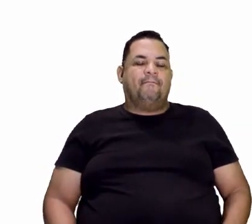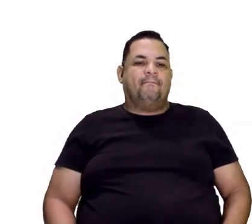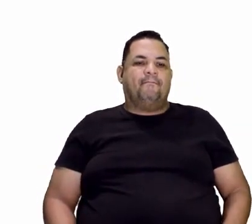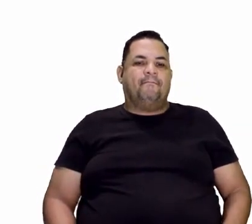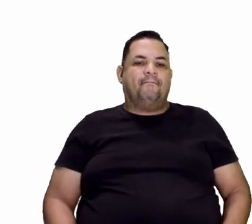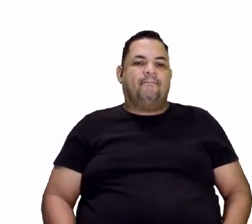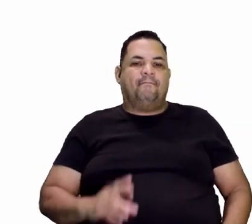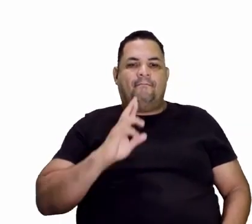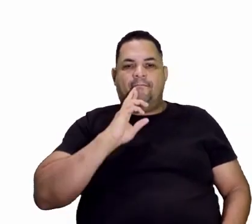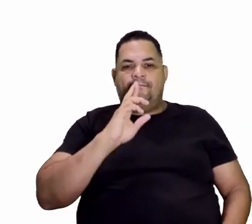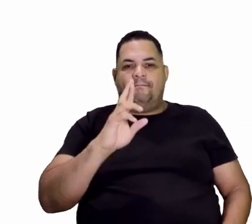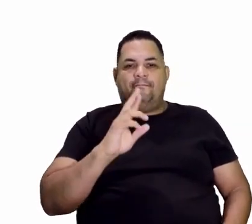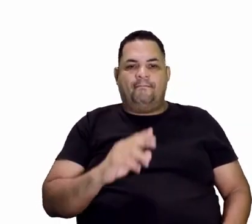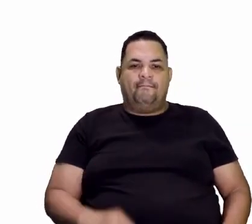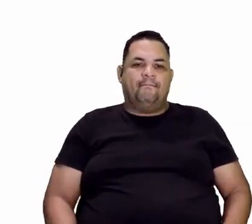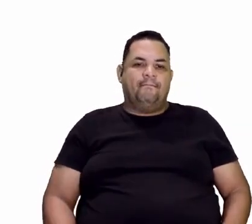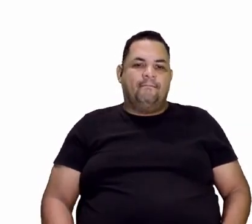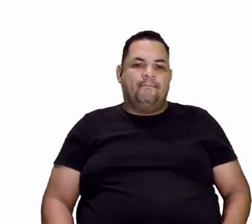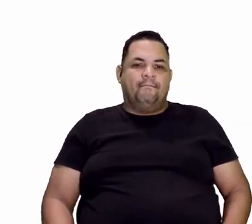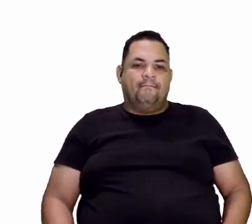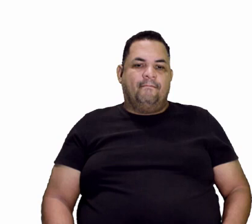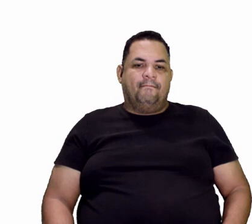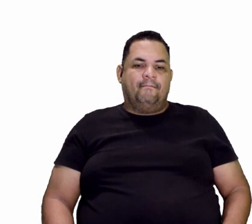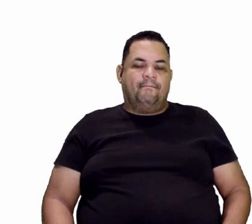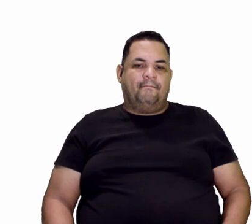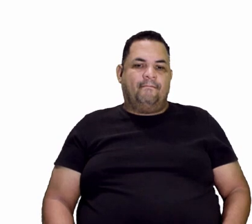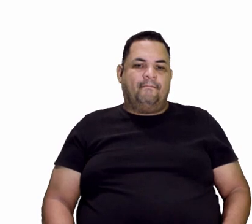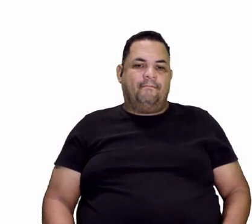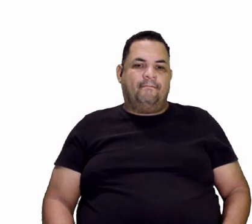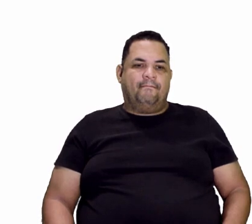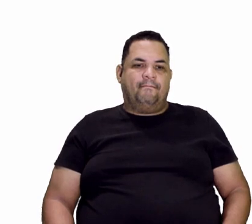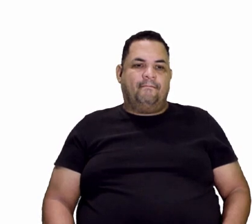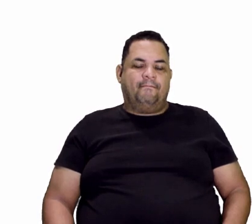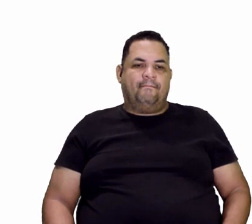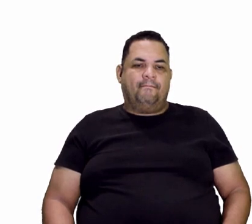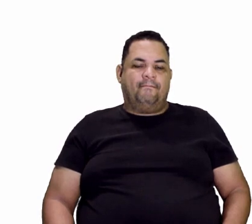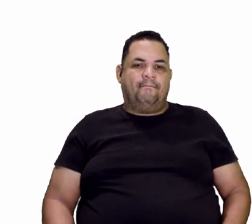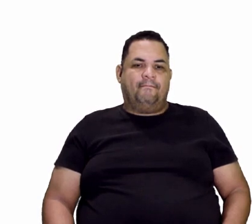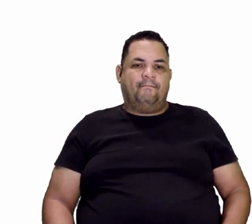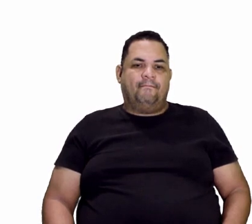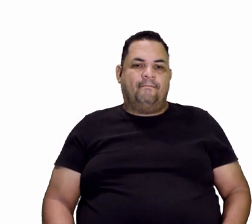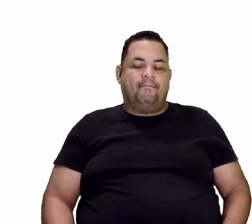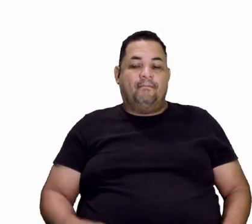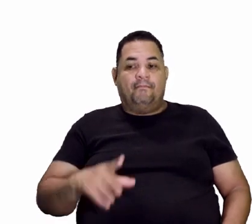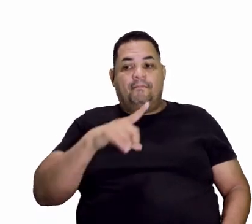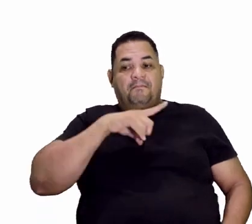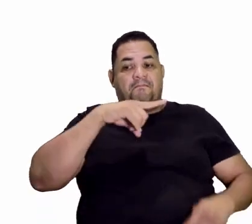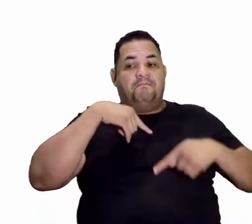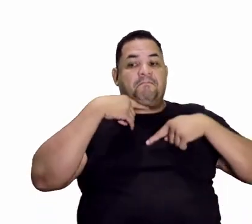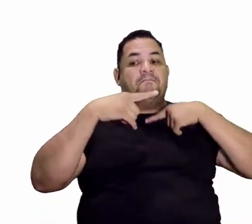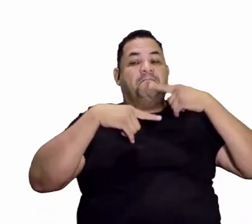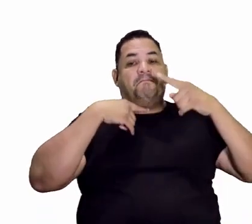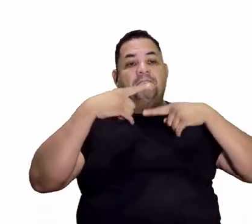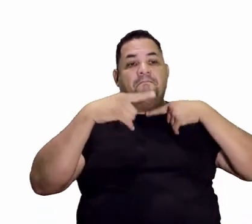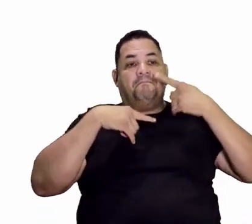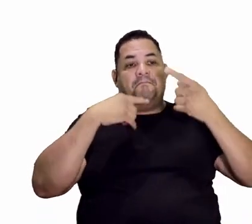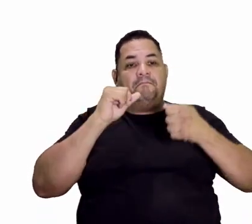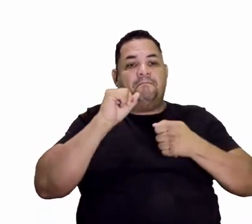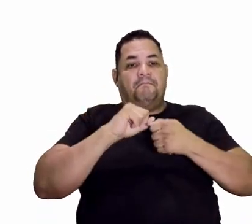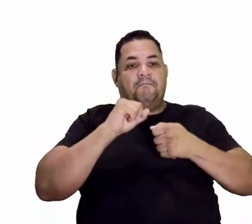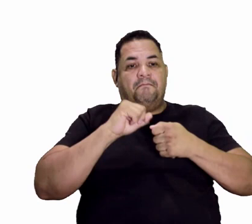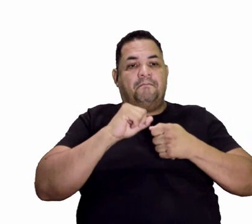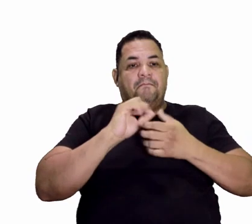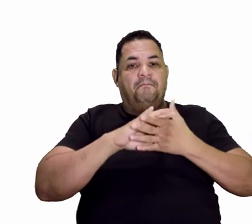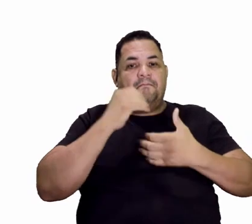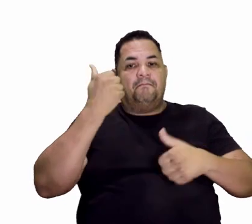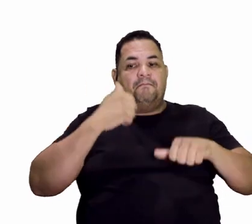Vamos lá responder. Será que é essa, ou essa, ou essa? Tá com dúvida aí? Vamos lá fazer a